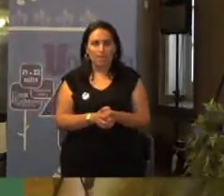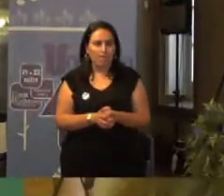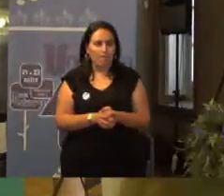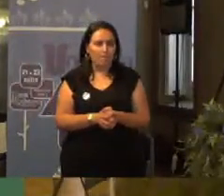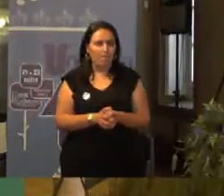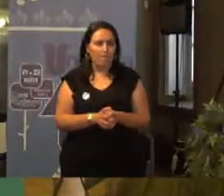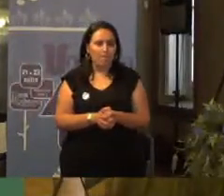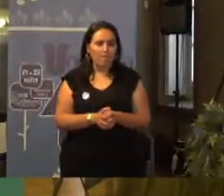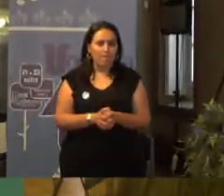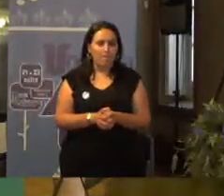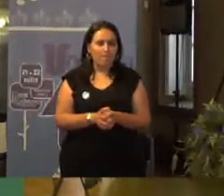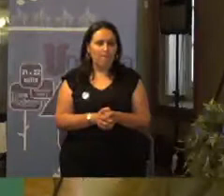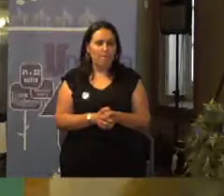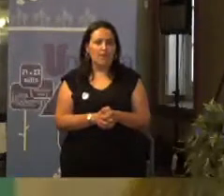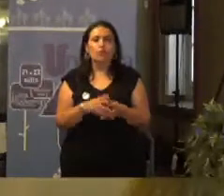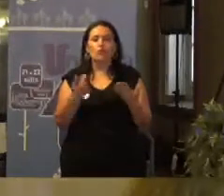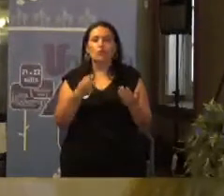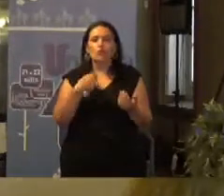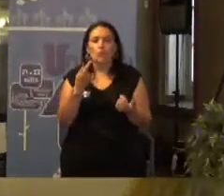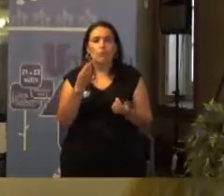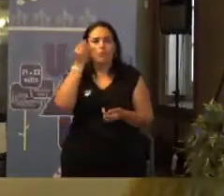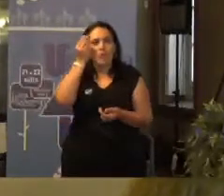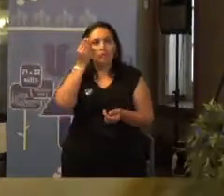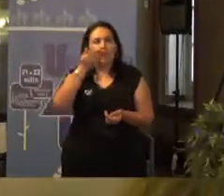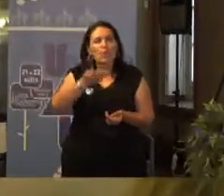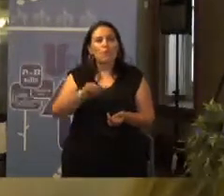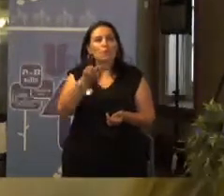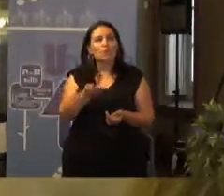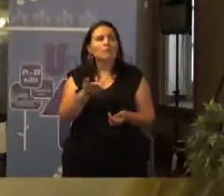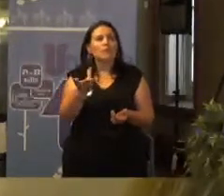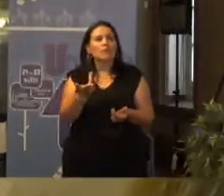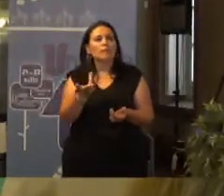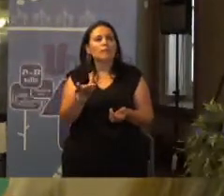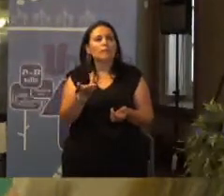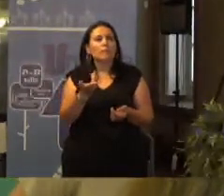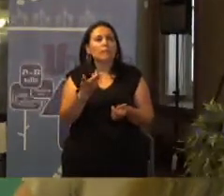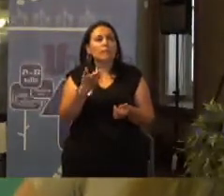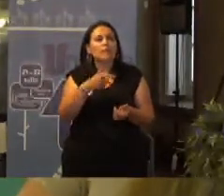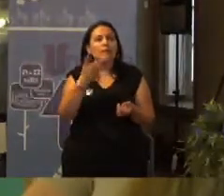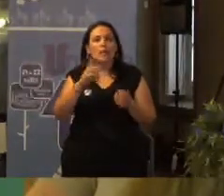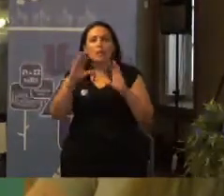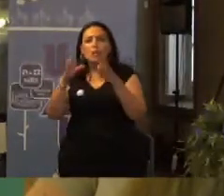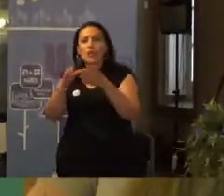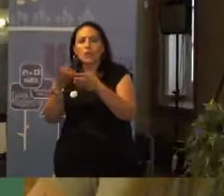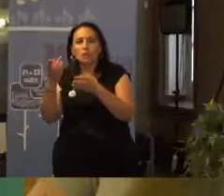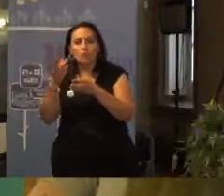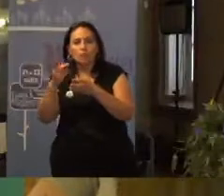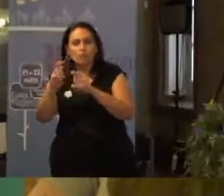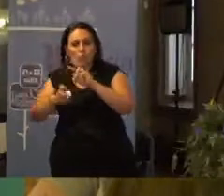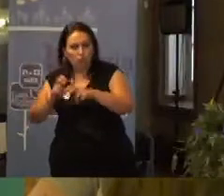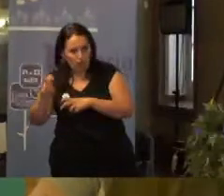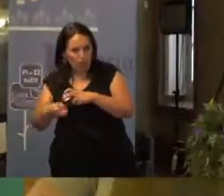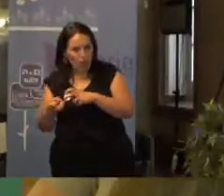E da importância do papel da participação dos revolucionários nos parlamentos